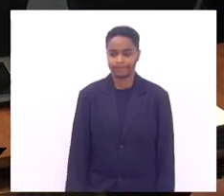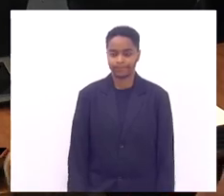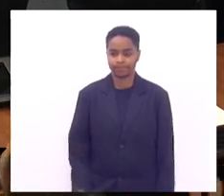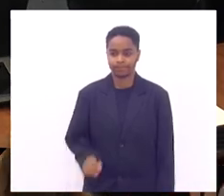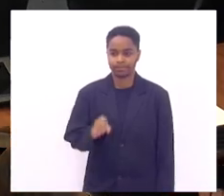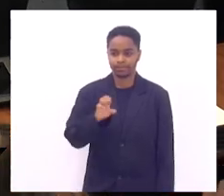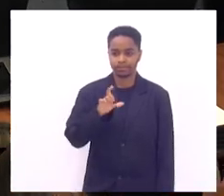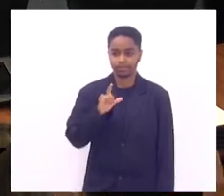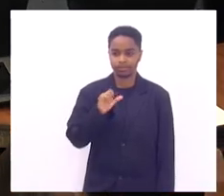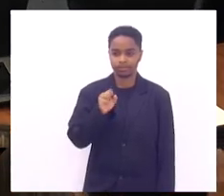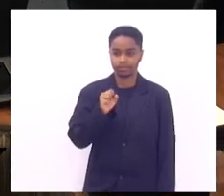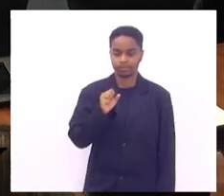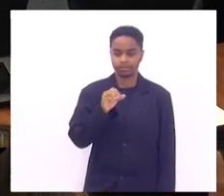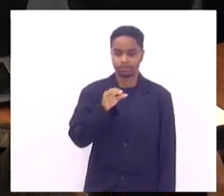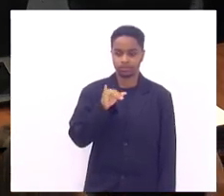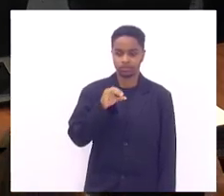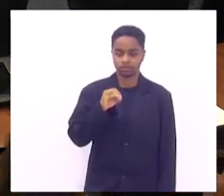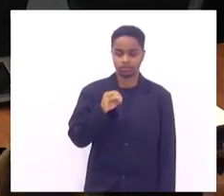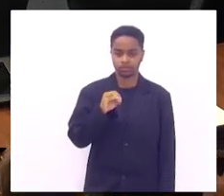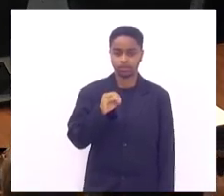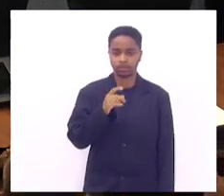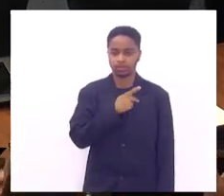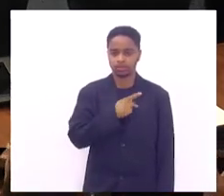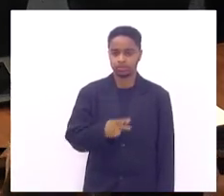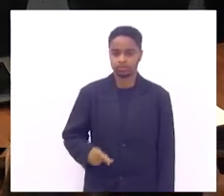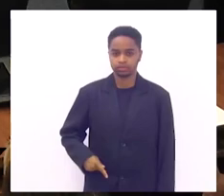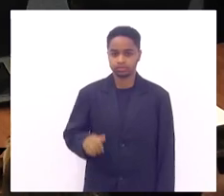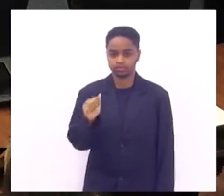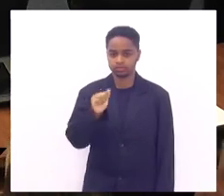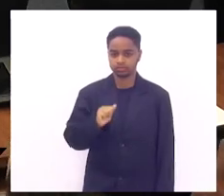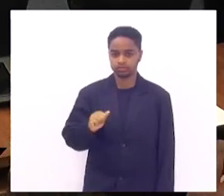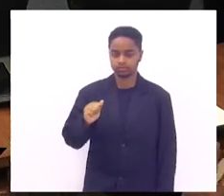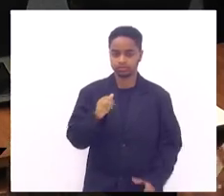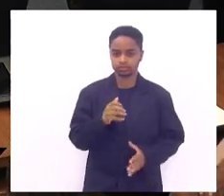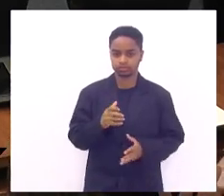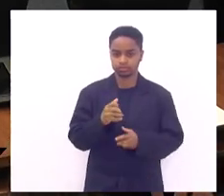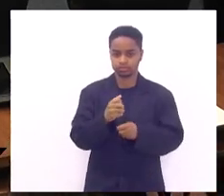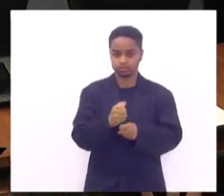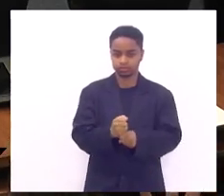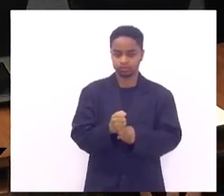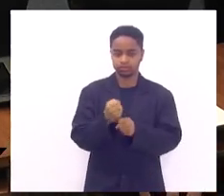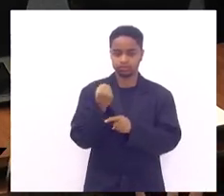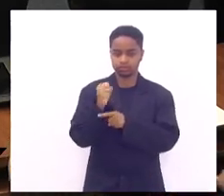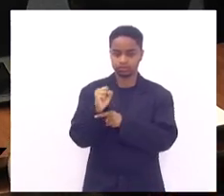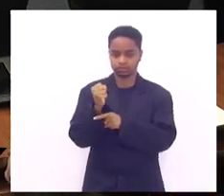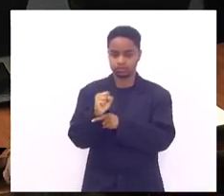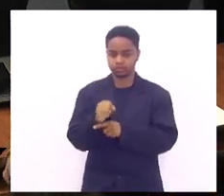Elcio de Oliveira Coutinho, presidente da Associação dos Contabilistas de Saquarema.